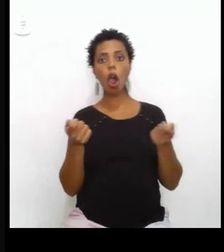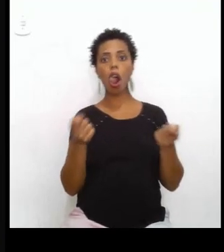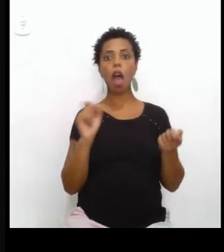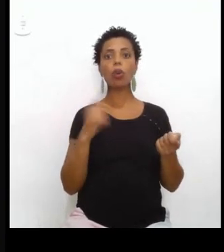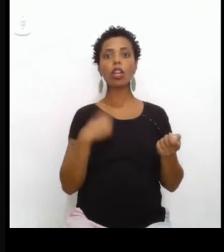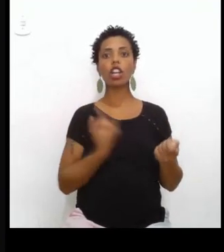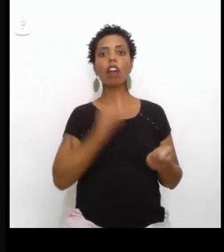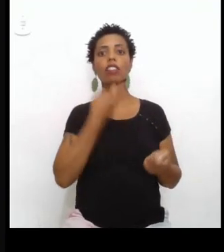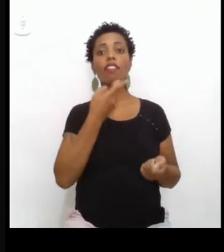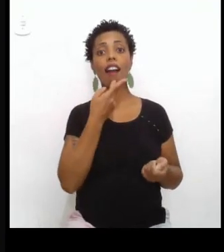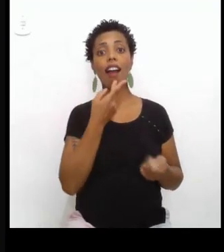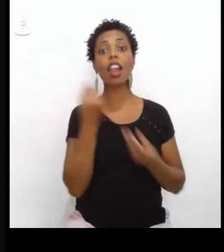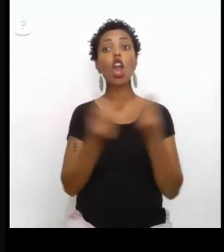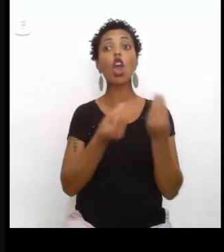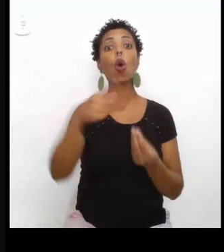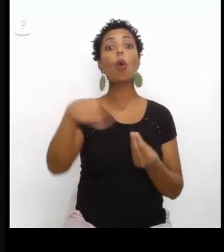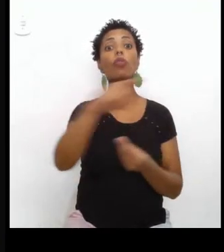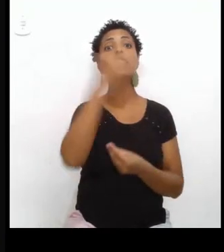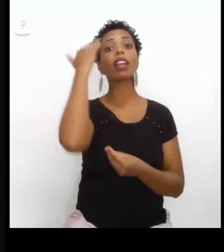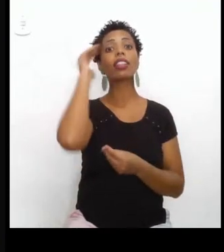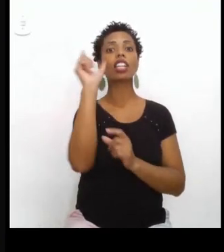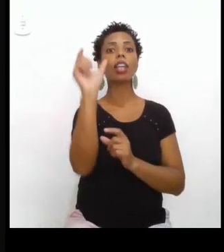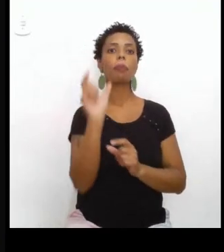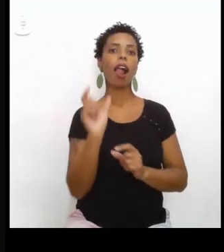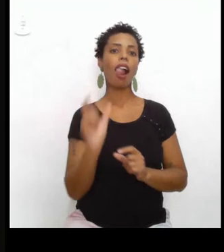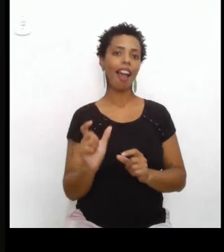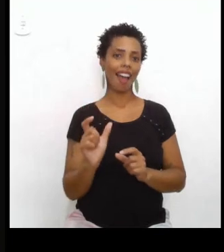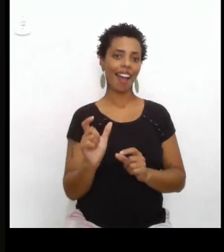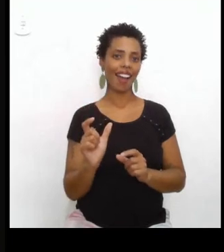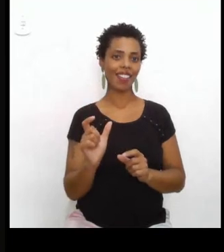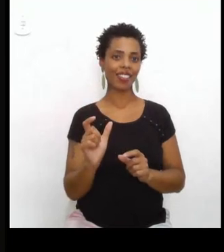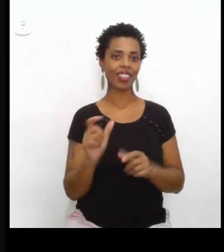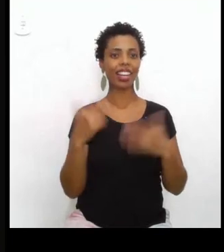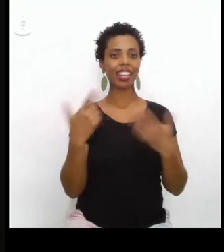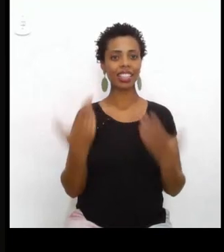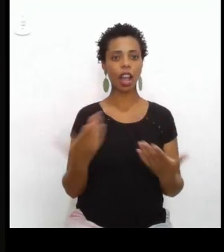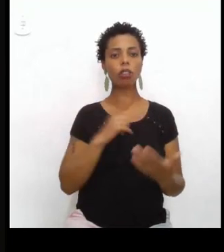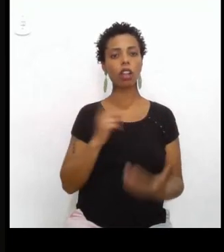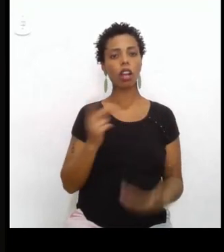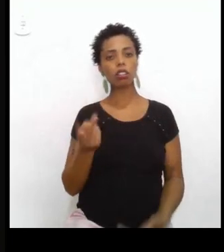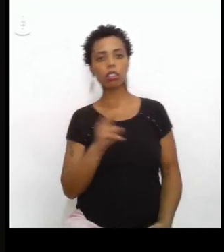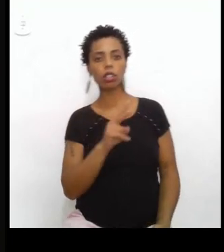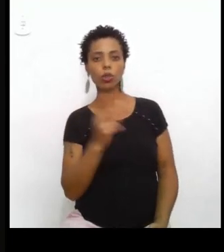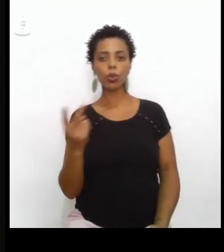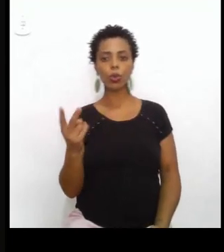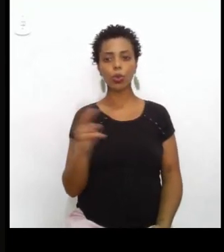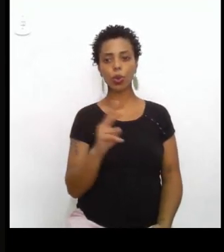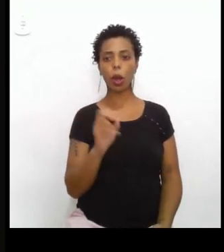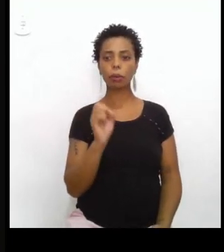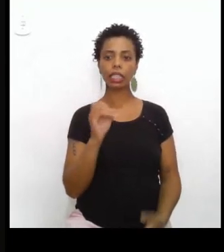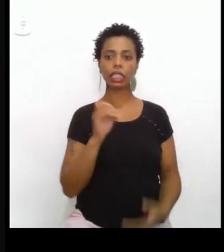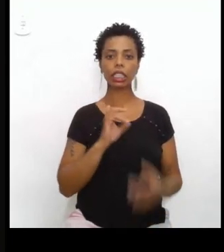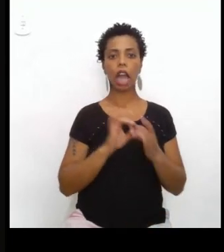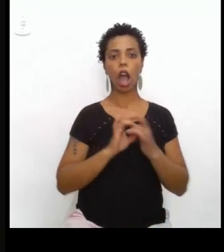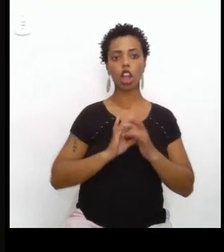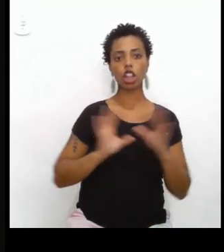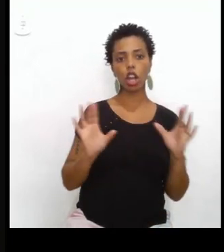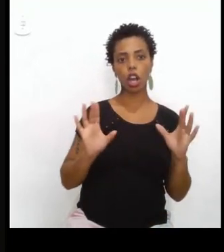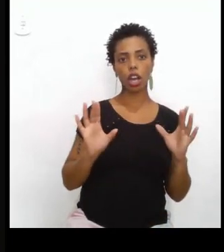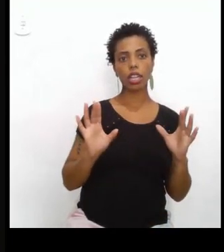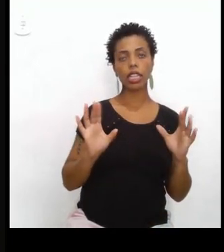começa as palavras vão ser entendidas né Então nesse duplo de autorização e